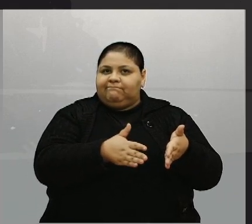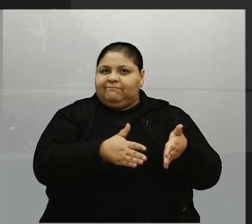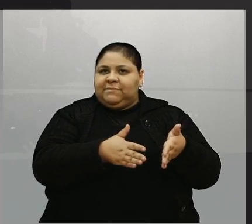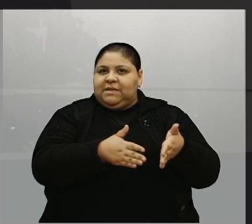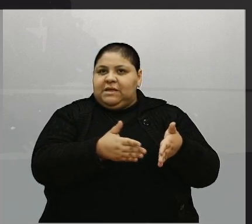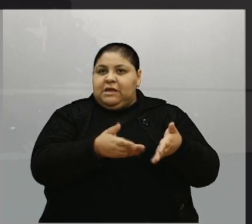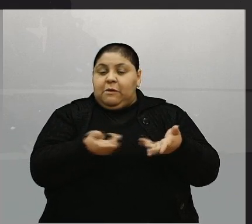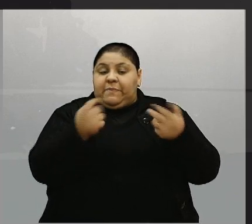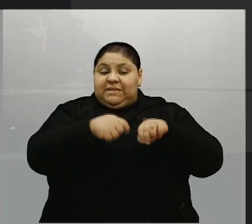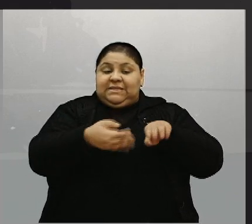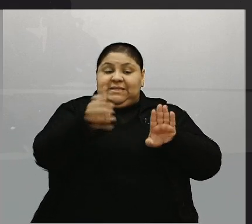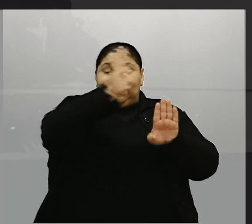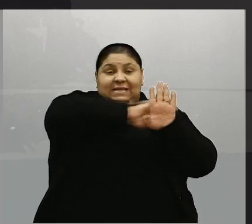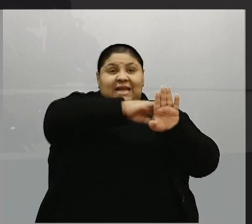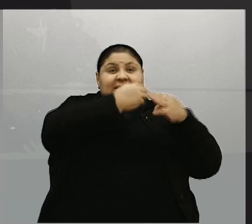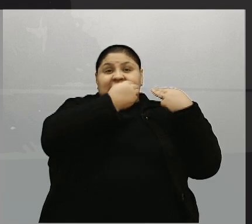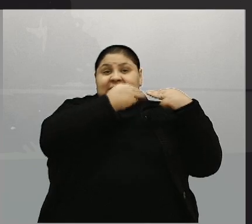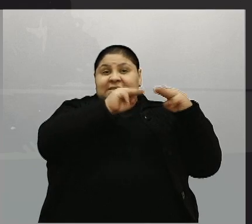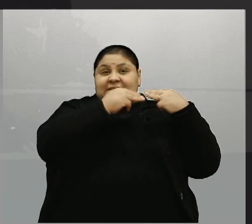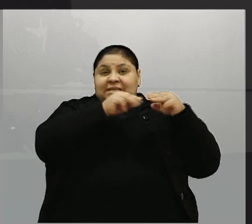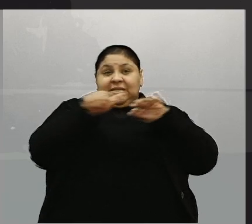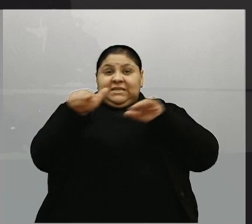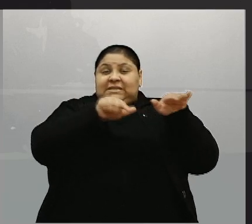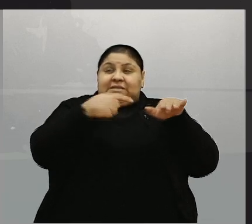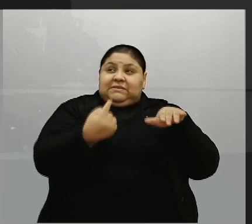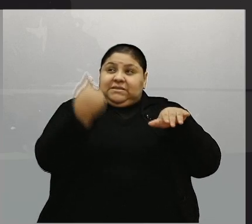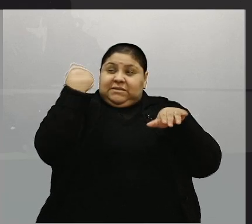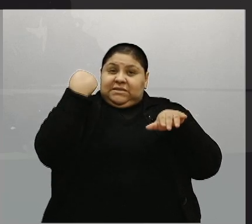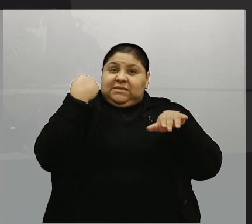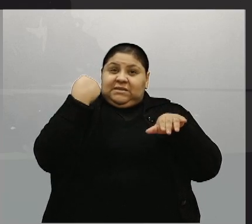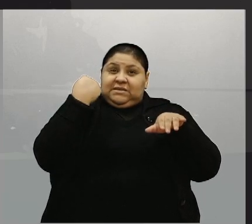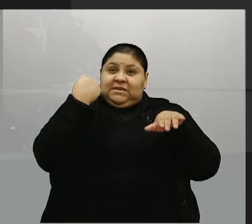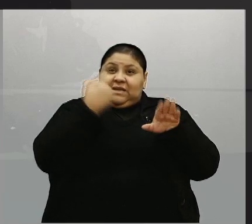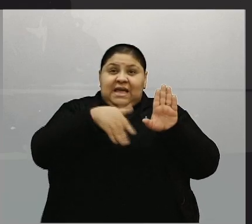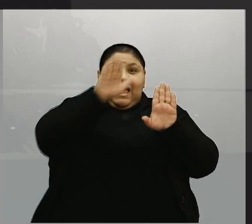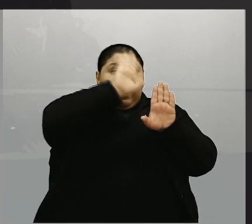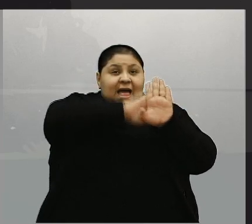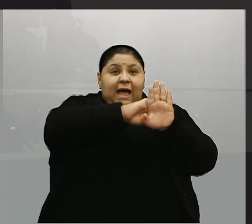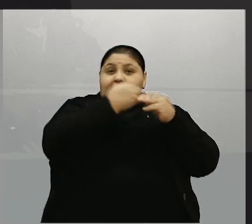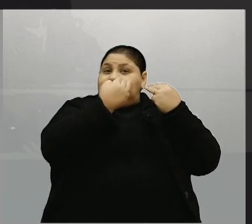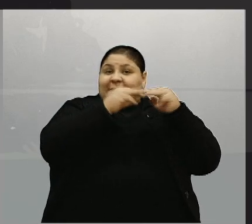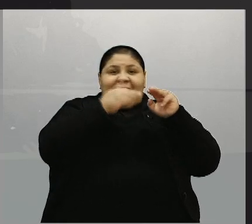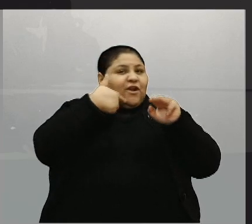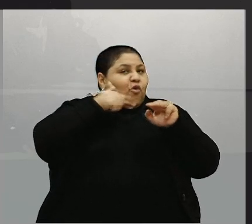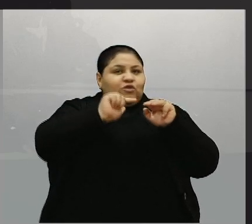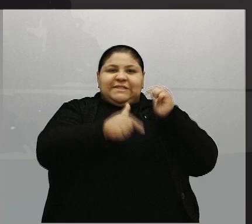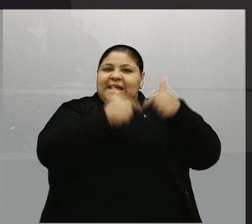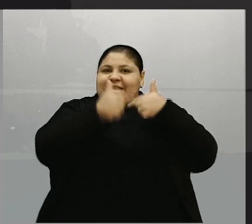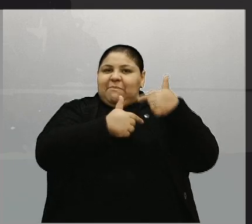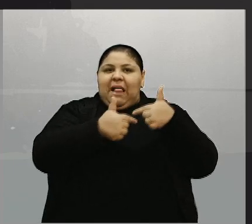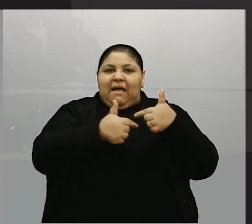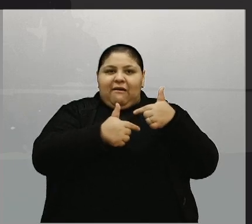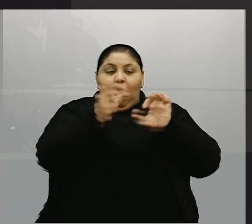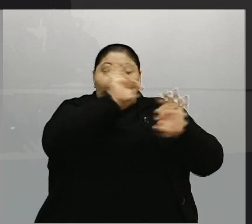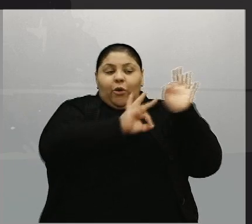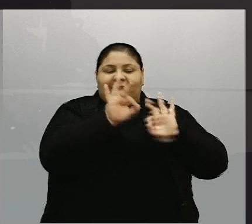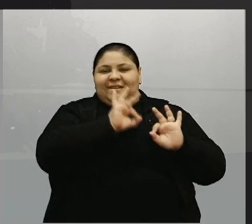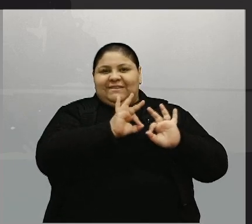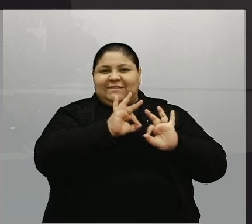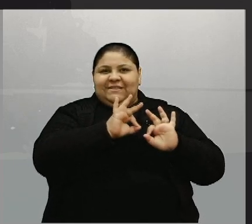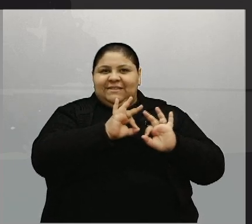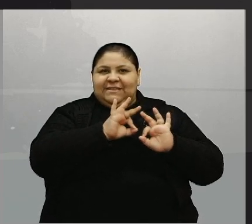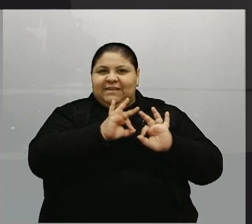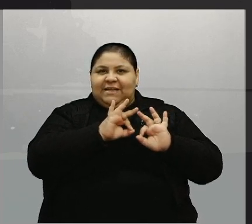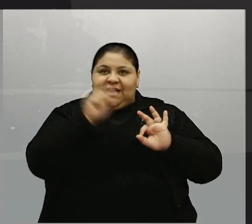atrás, e na semana passada, quando chovia, para raspar o barro, a retro nem volta de ré. Ali ainda tem problema. Lá embaixo,